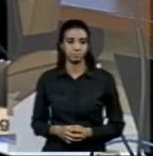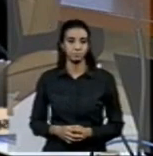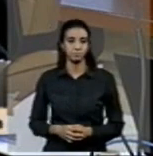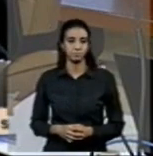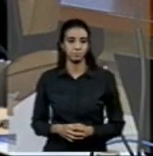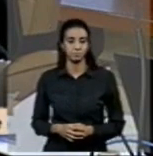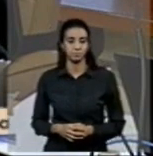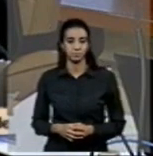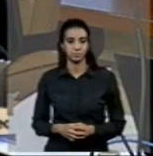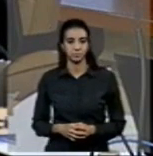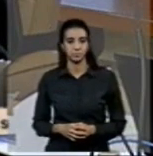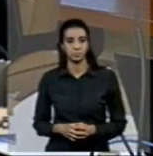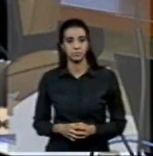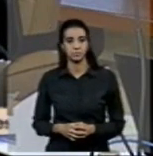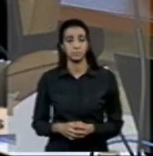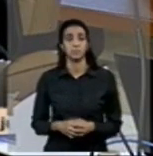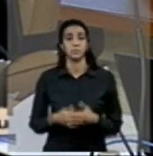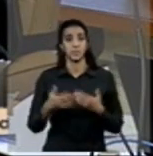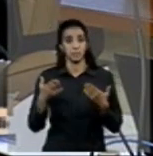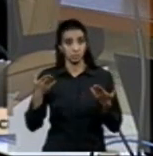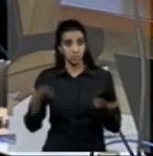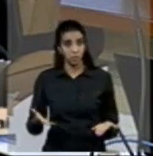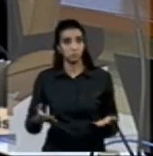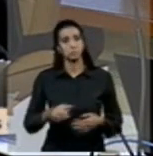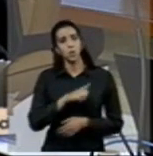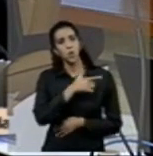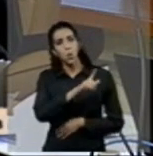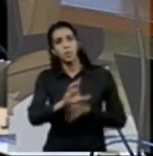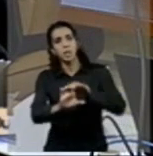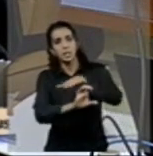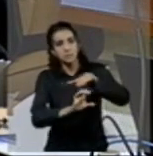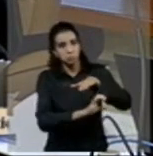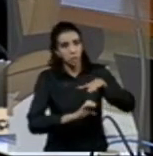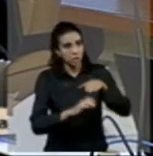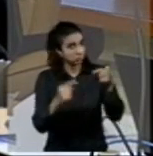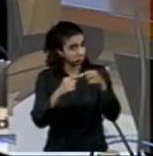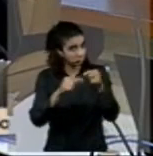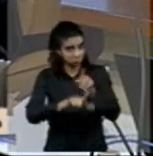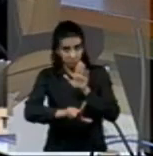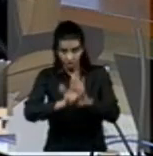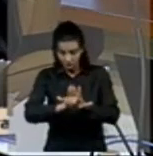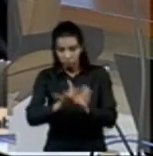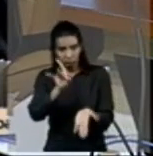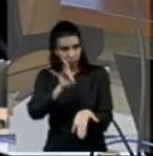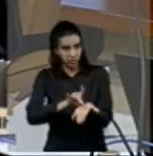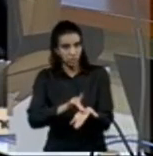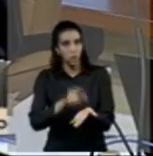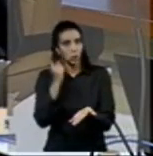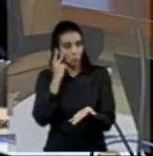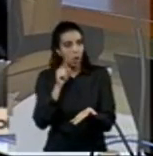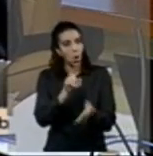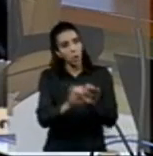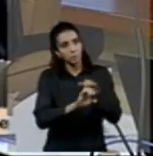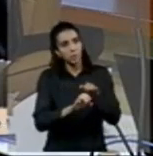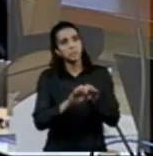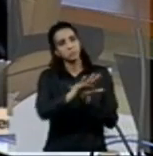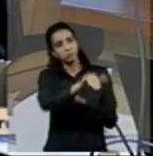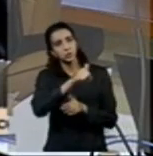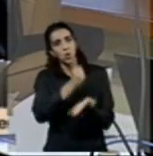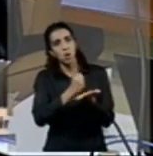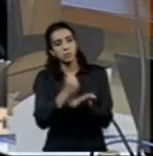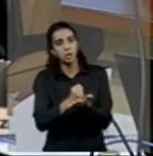assim, transferindo a outras companhias, de modo legítimo, a realização